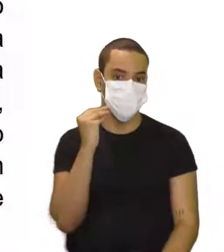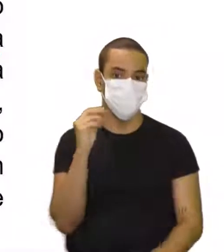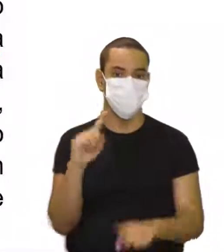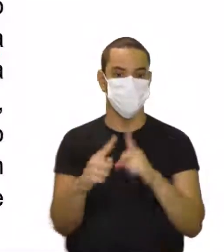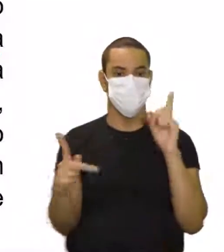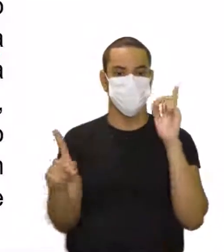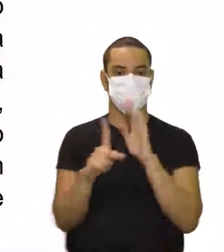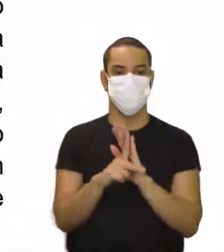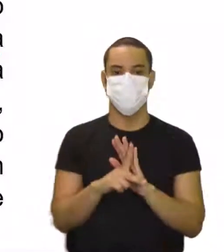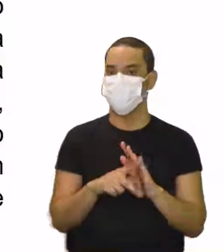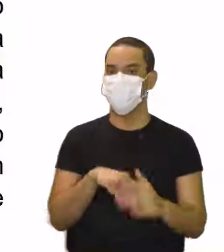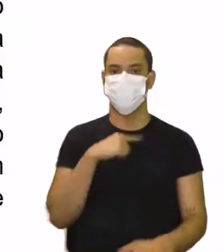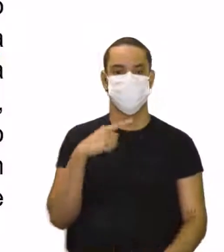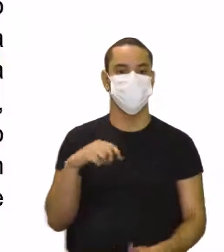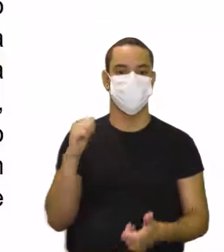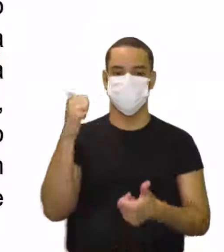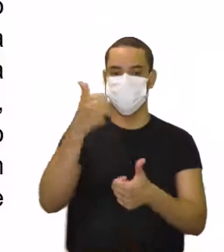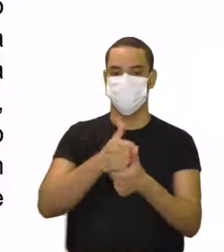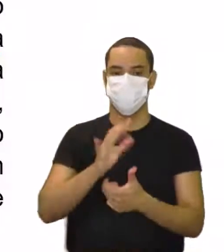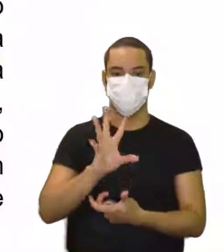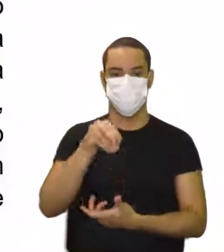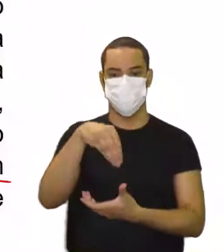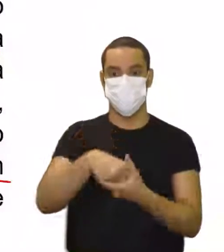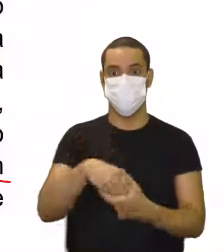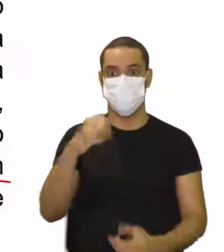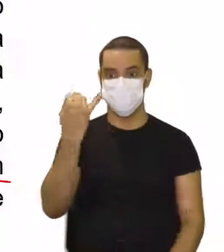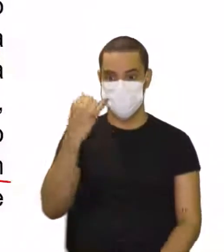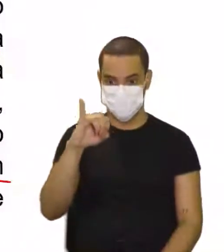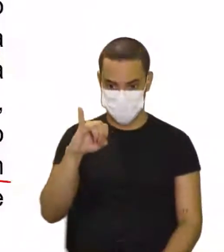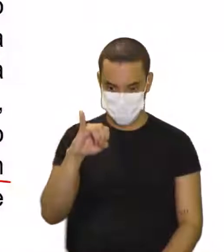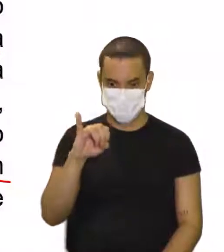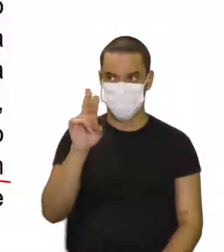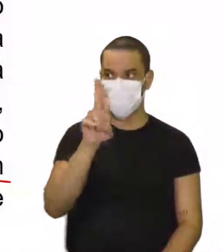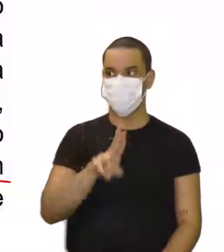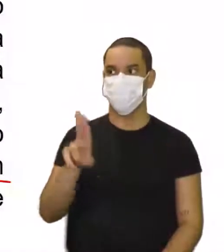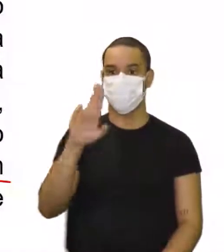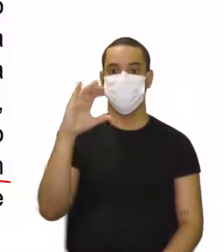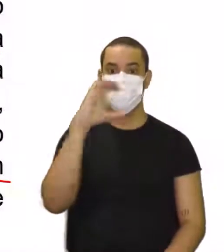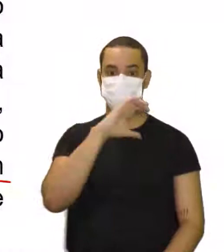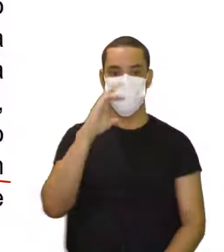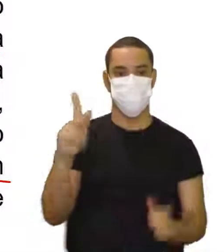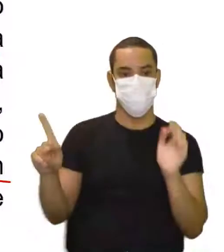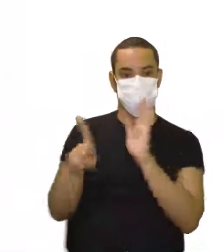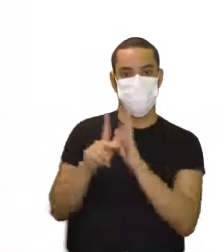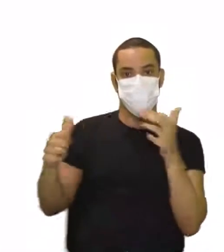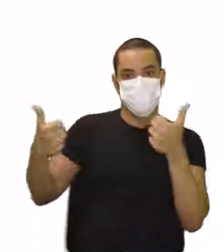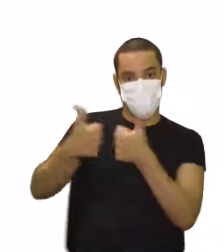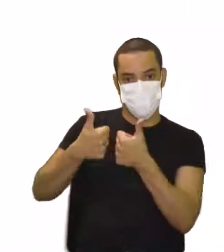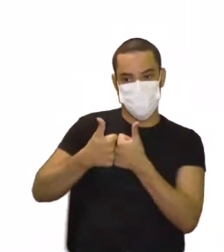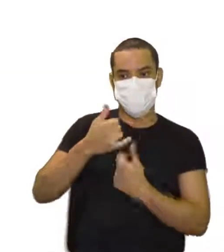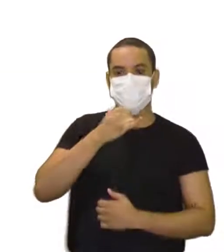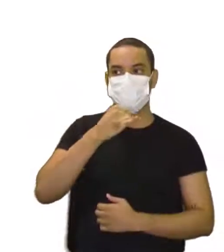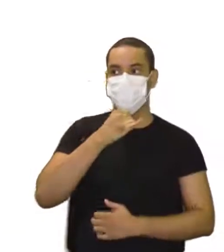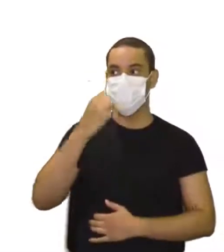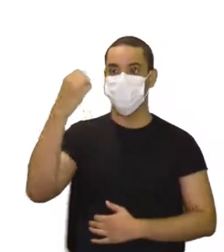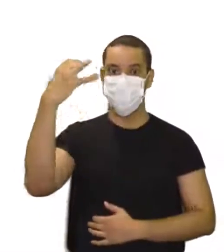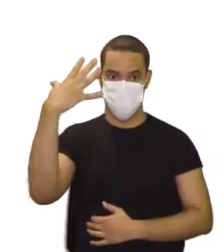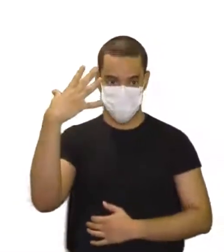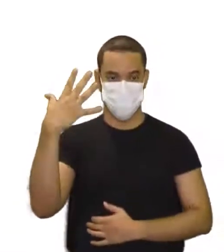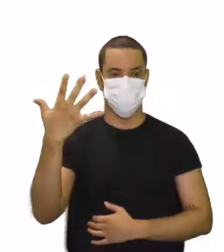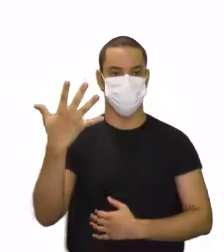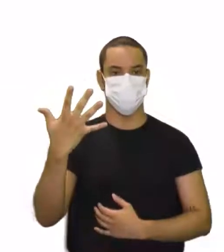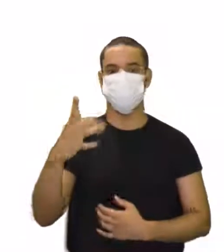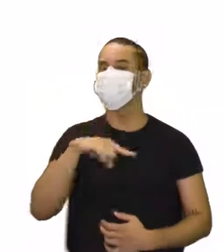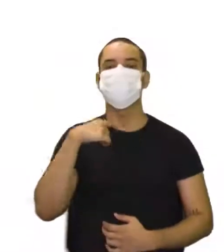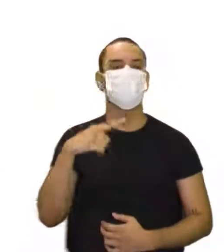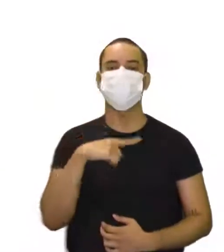são insustentáveis quando se consideram velocidades que se aproximam da velocidade da luz. Então, foi o que eu falei, né? Não